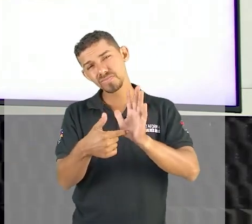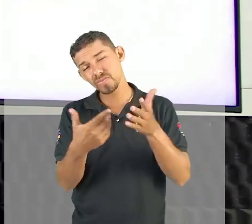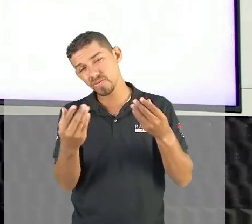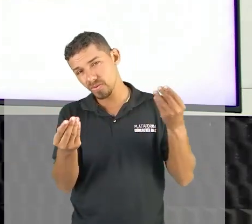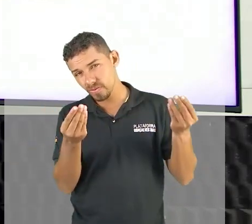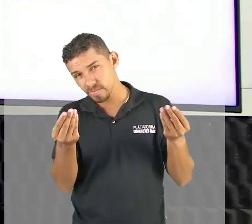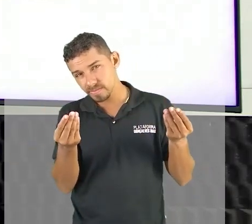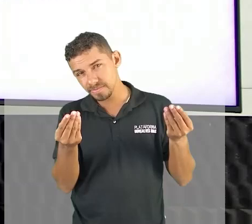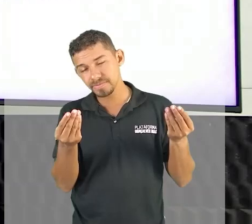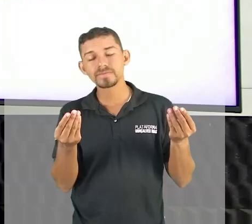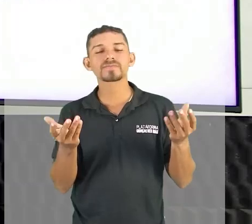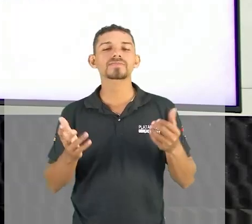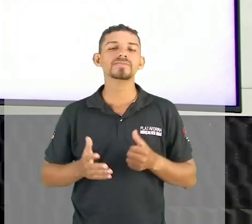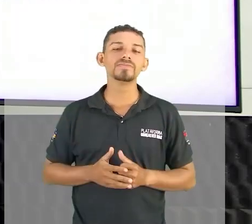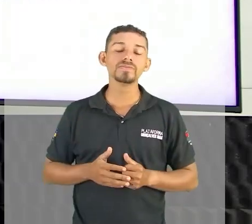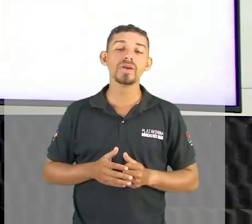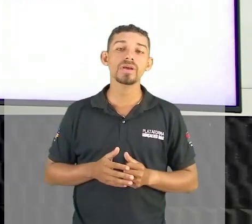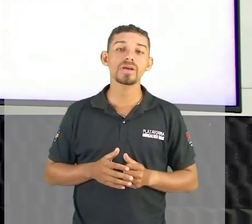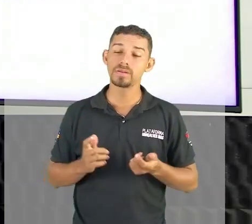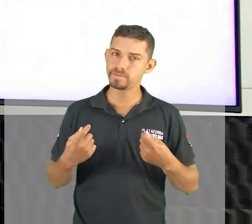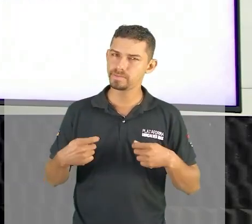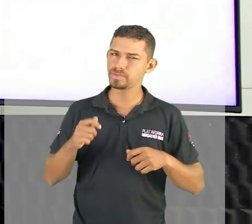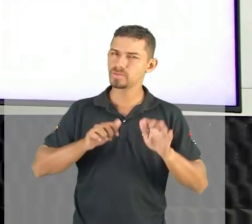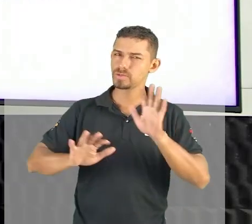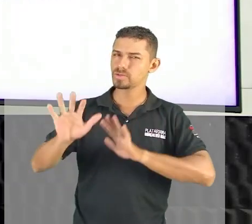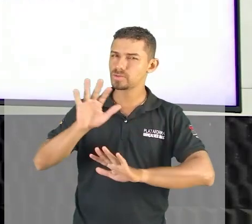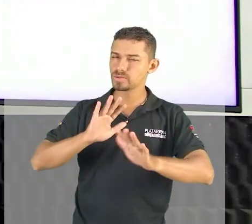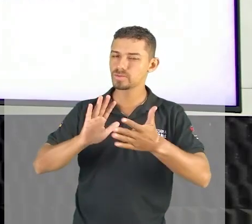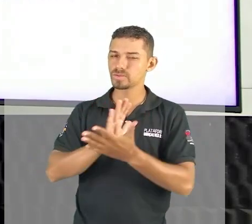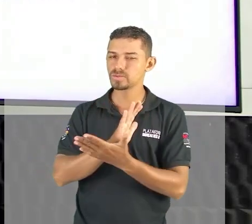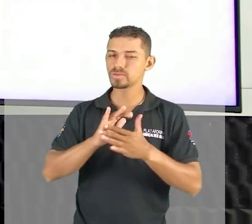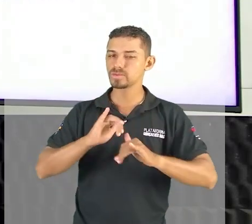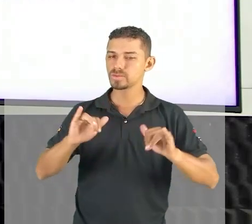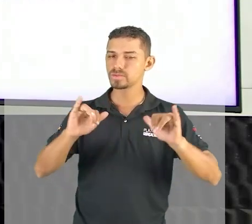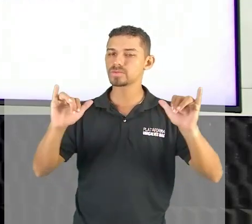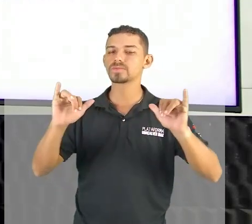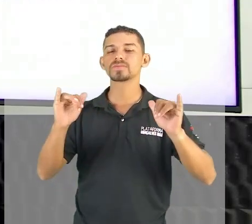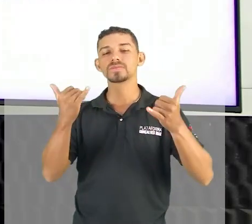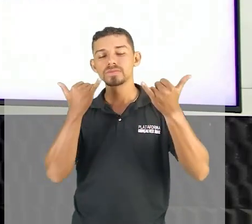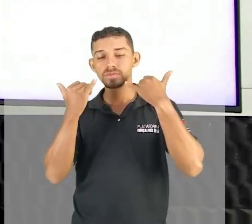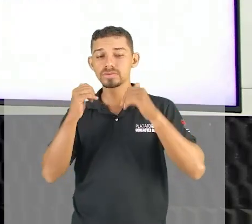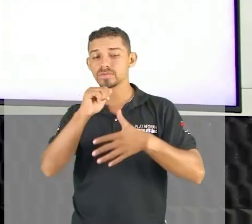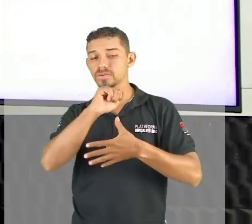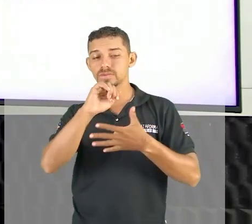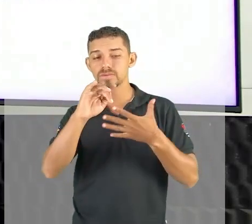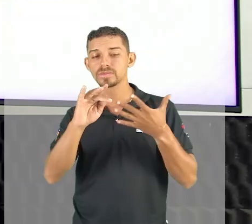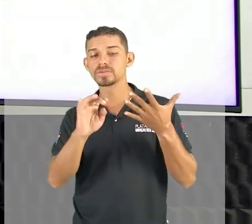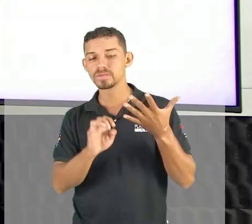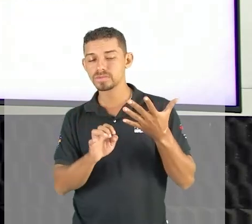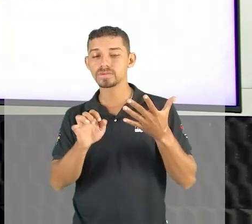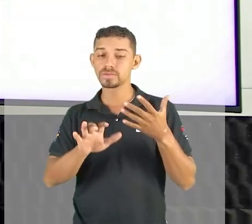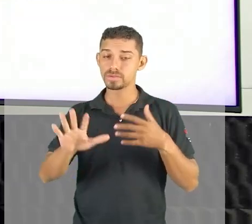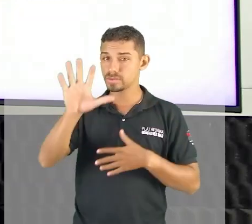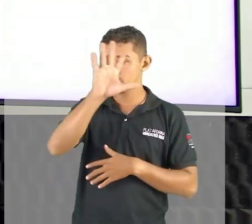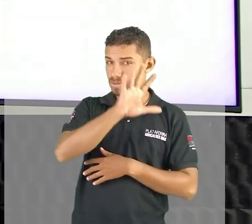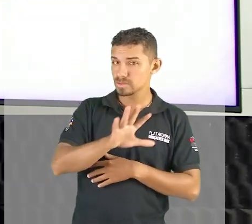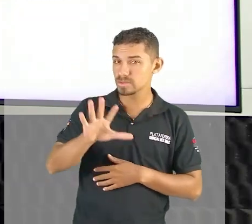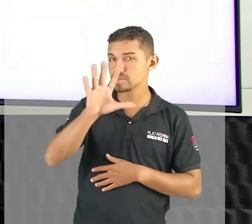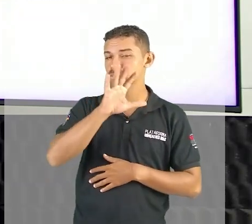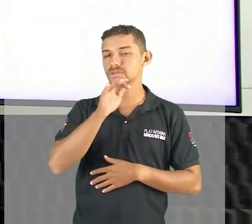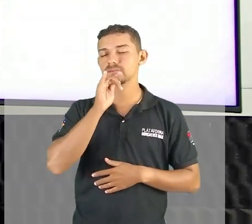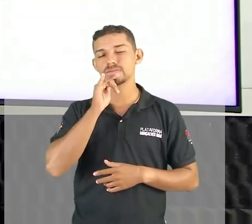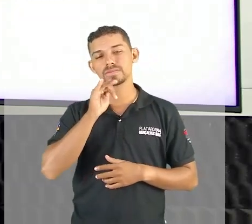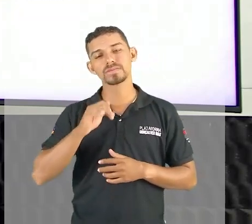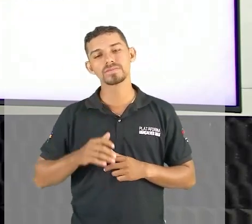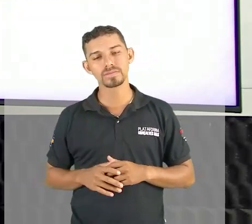informação aí a gente tem que ter cuidado para algum uns enunciados das alternativas que são muito eh generalizam muito